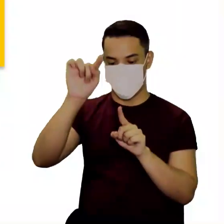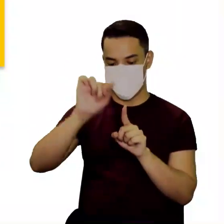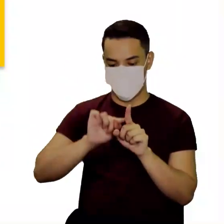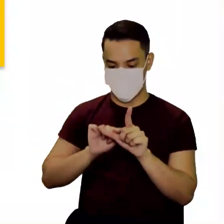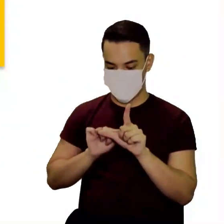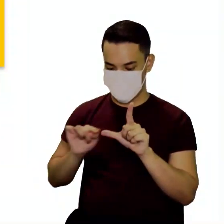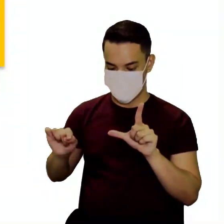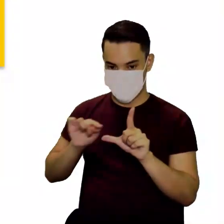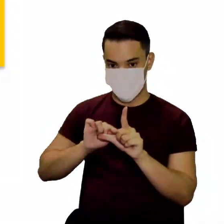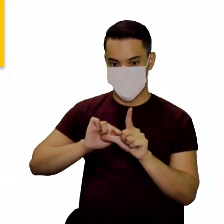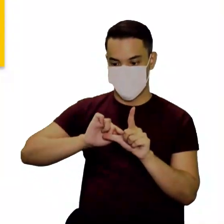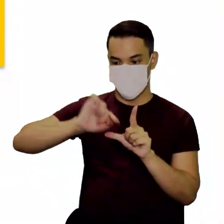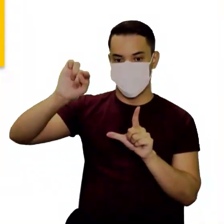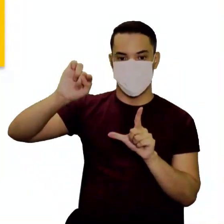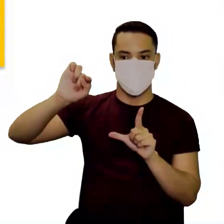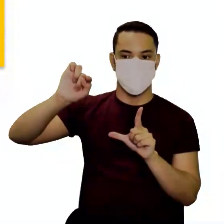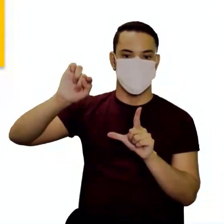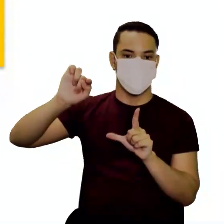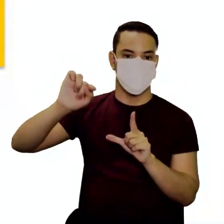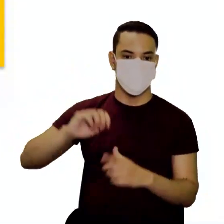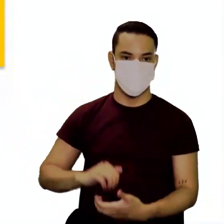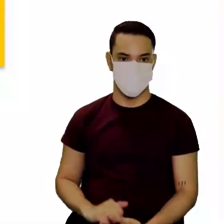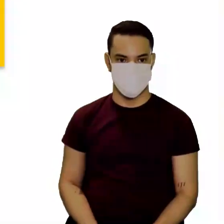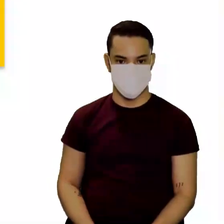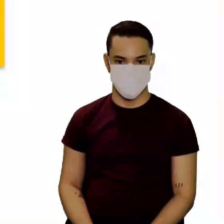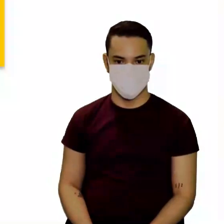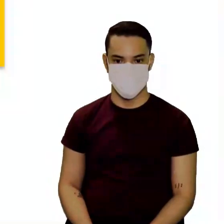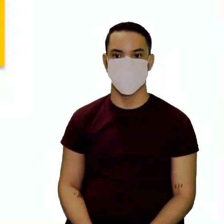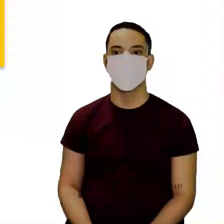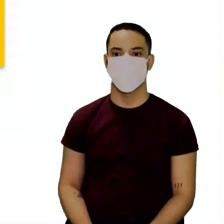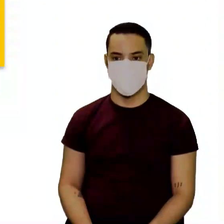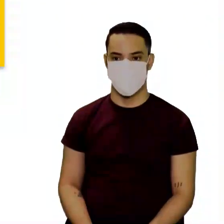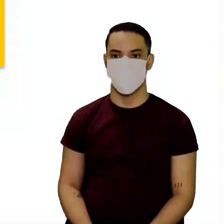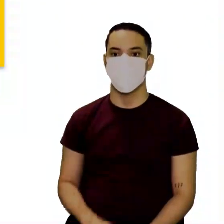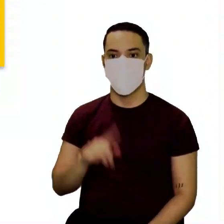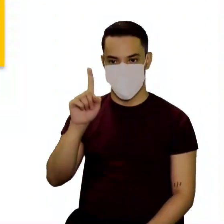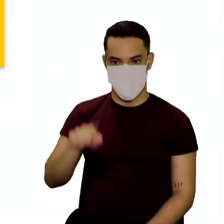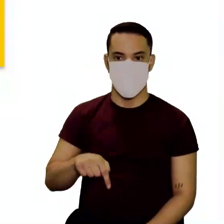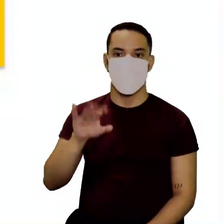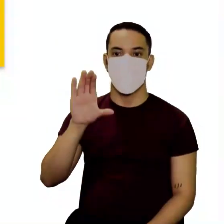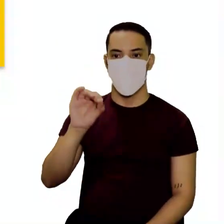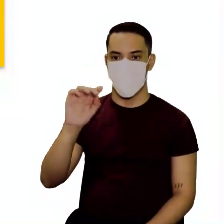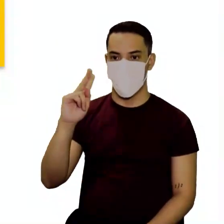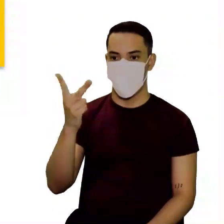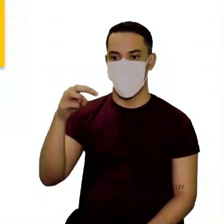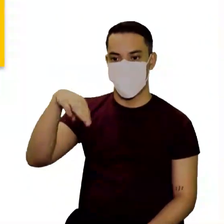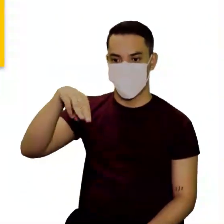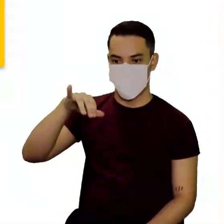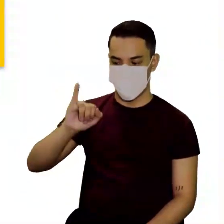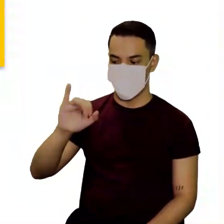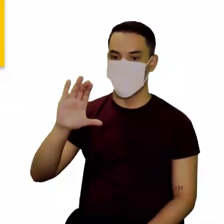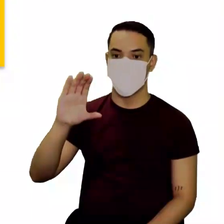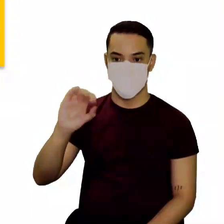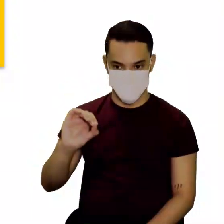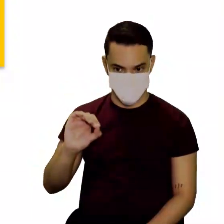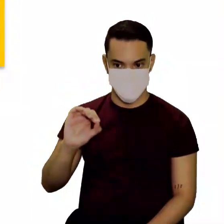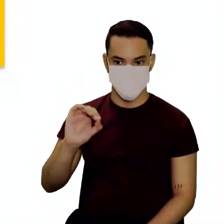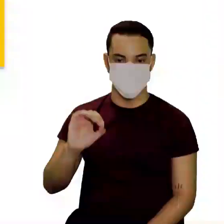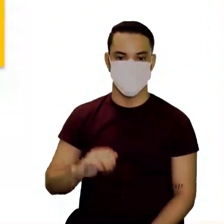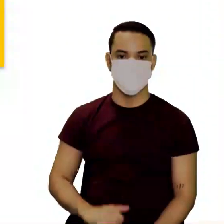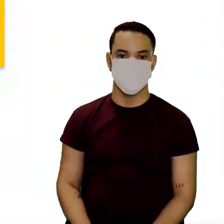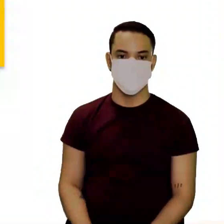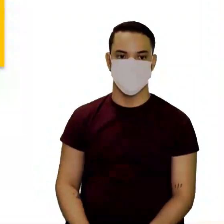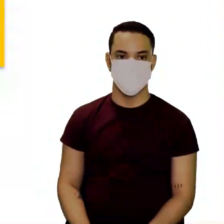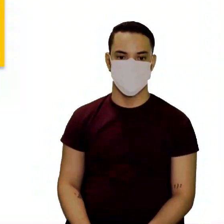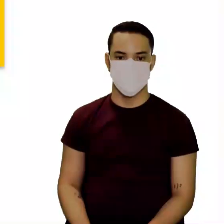pega e você vai traçar, né? Vai aparecer uma reta ali. Aí a posição de onde ele parte, só é